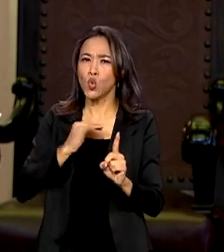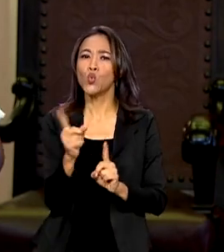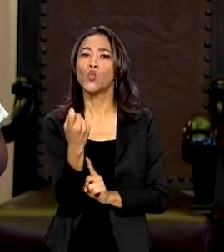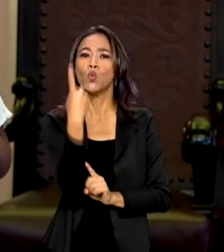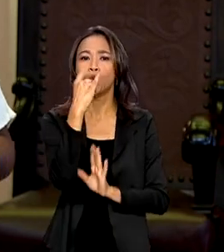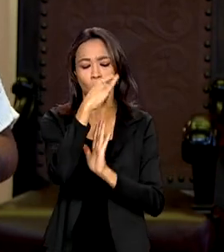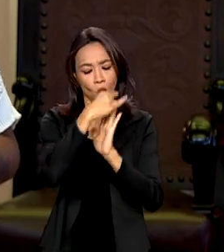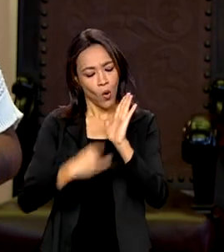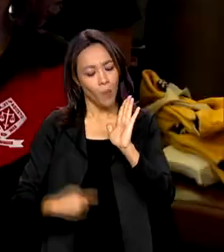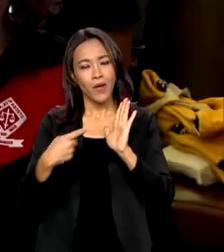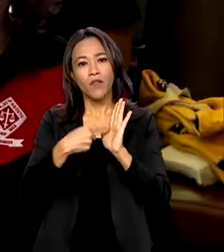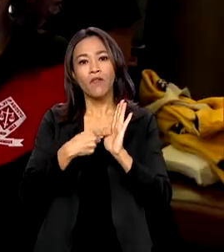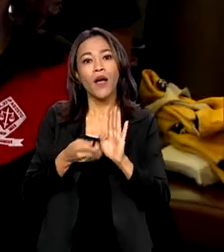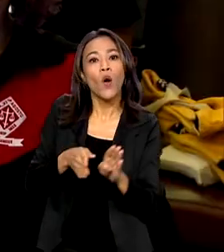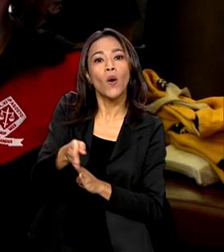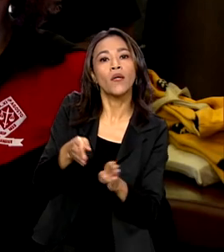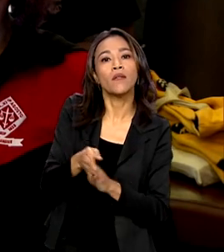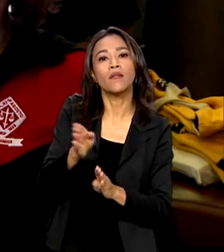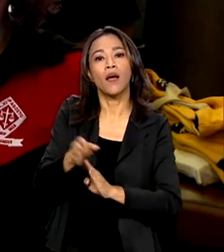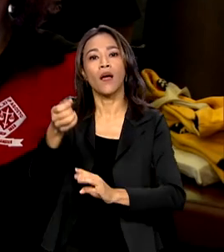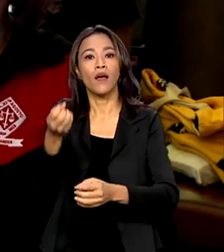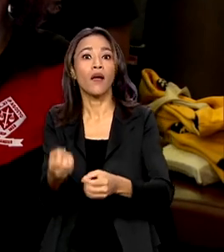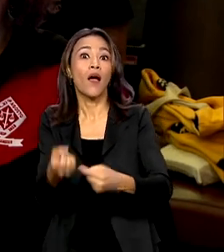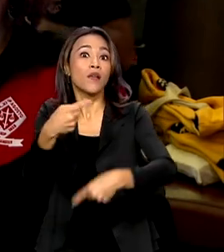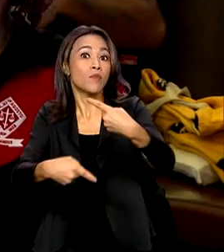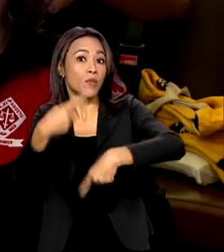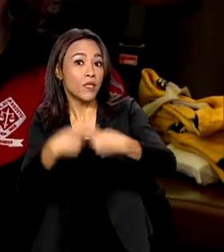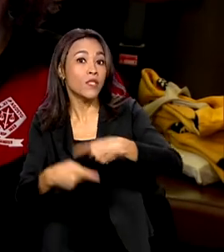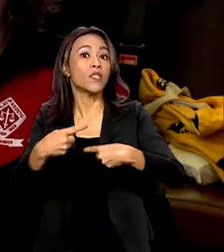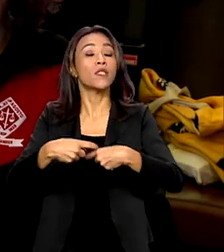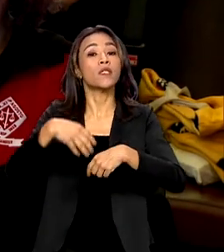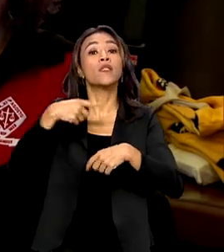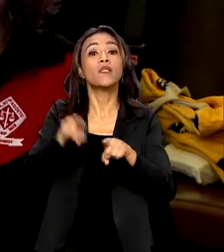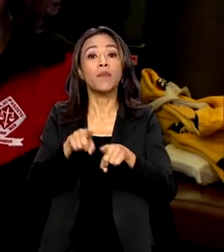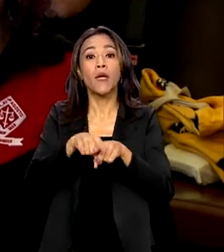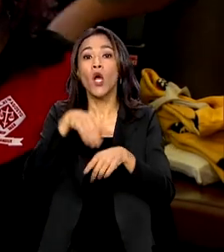as orientações nacionais, além de sugestões para estados e municípios.